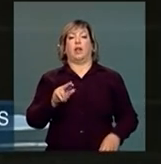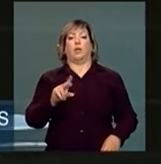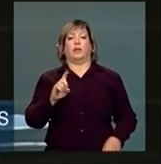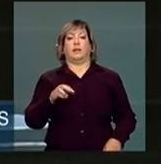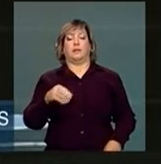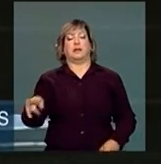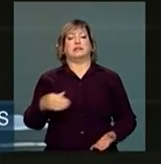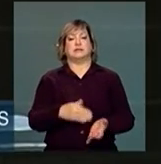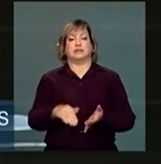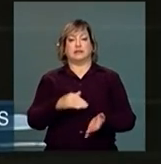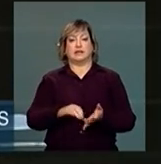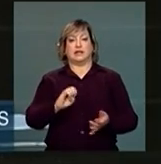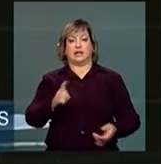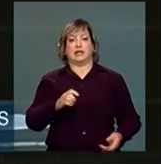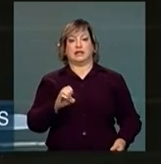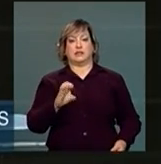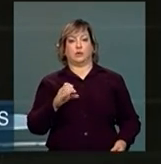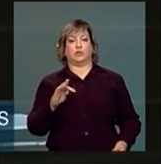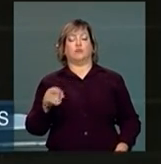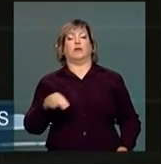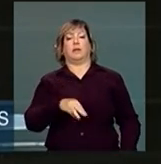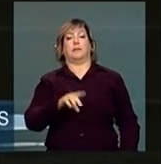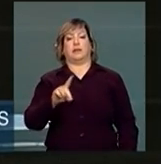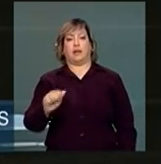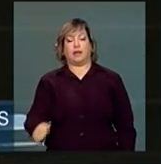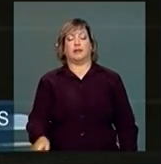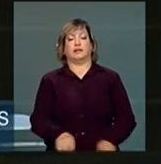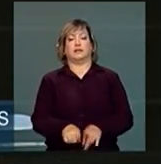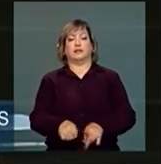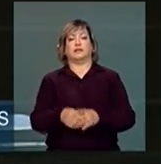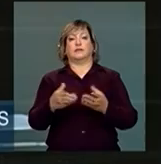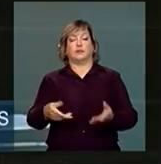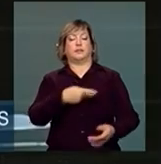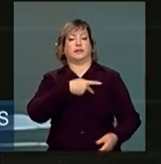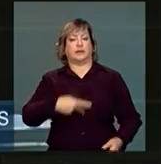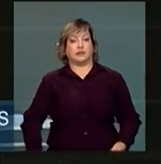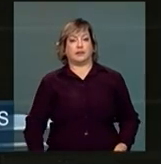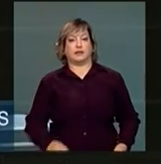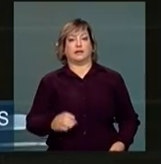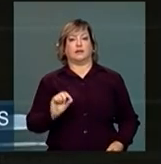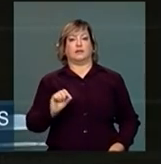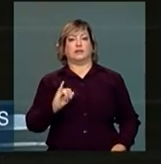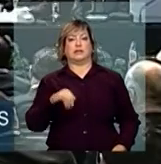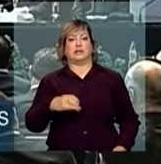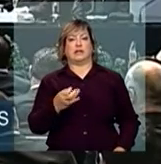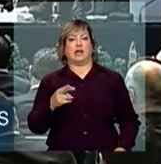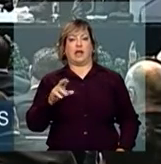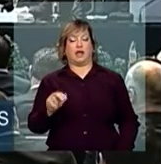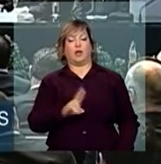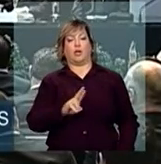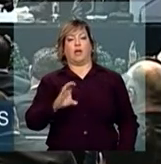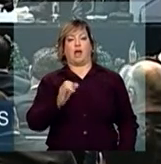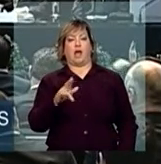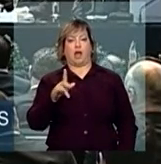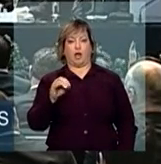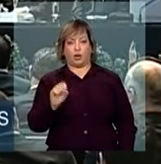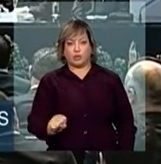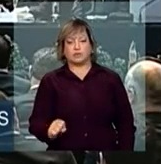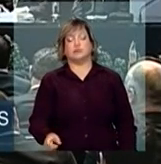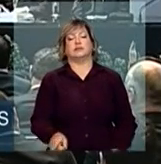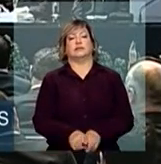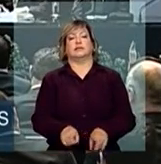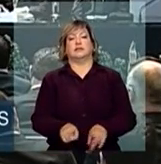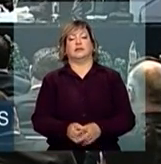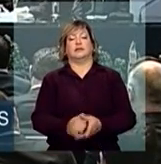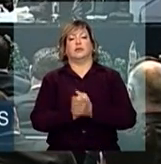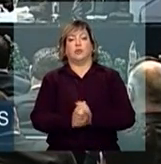secretário executivo do MDA, cumprimentar o nosso presidente Carlos do INCRA, cumprimentar